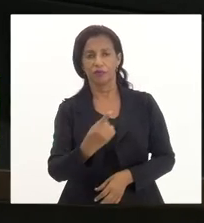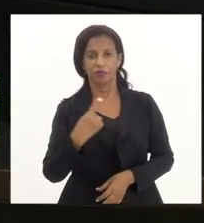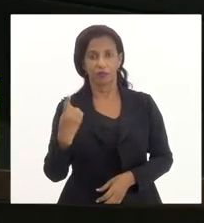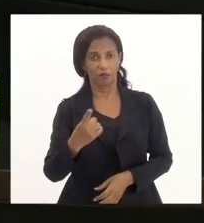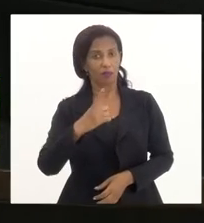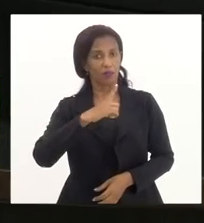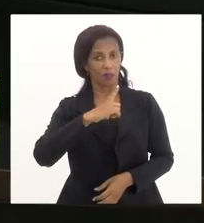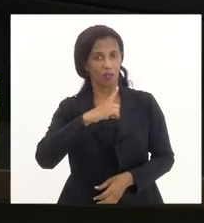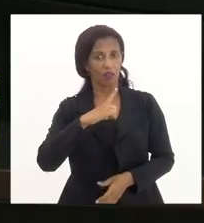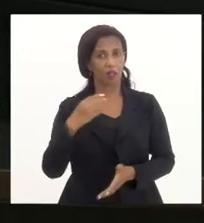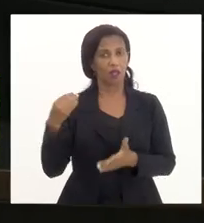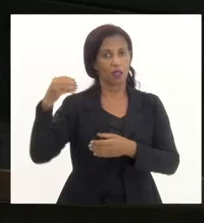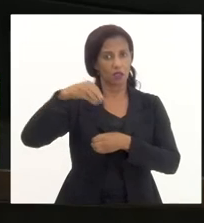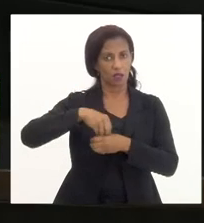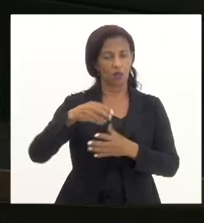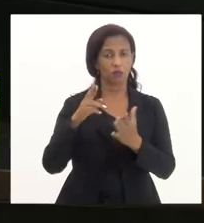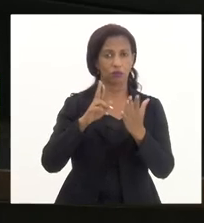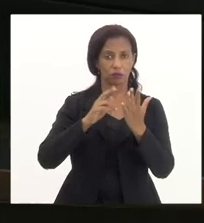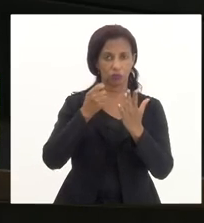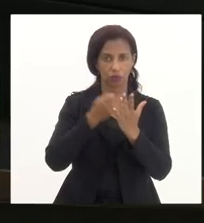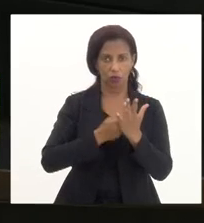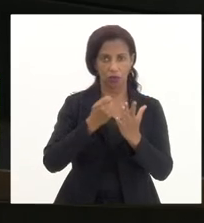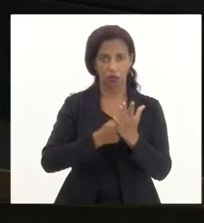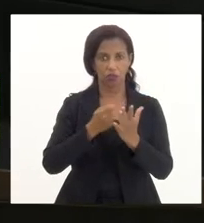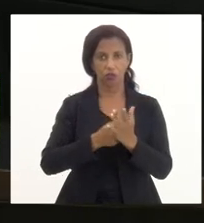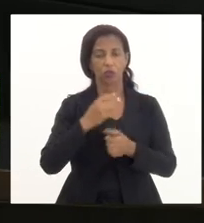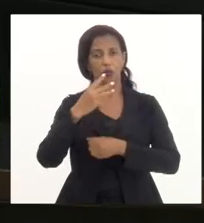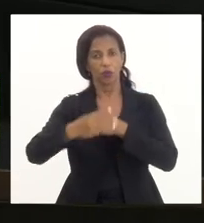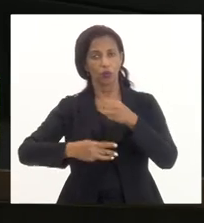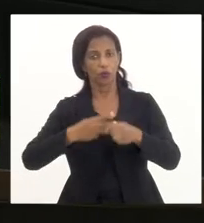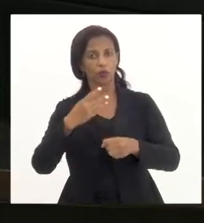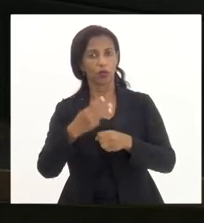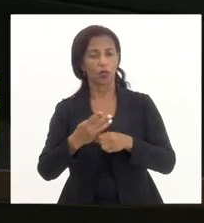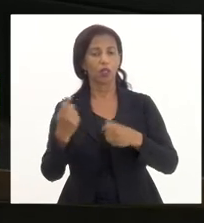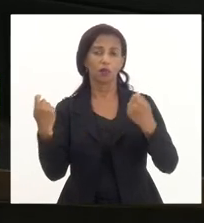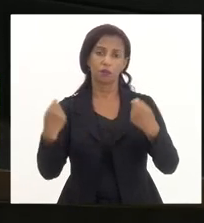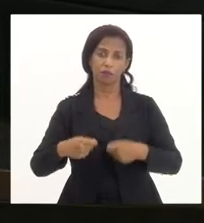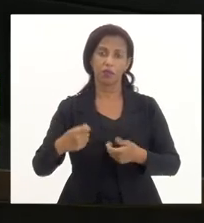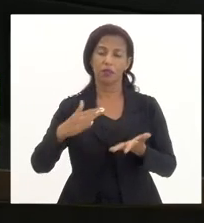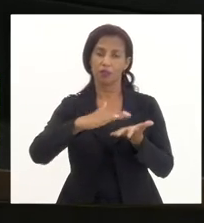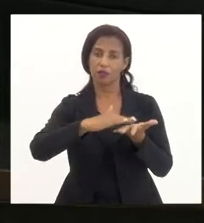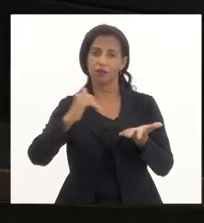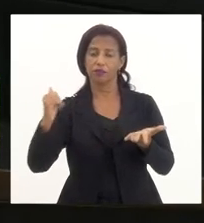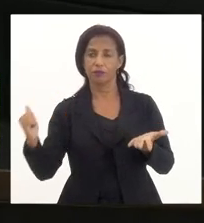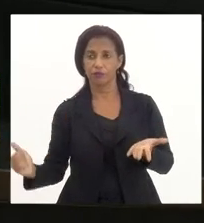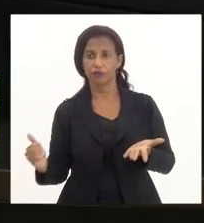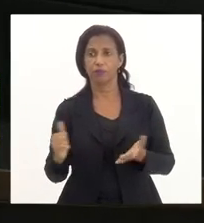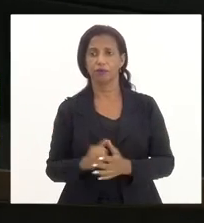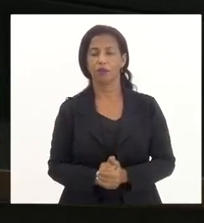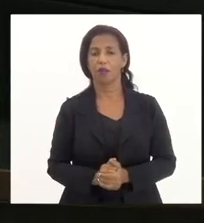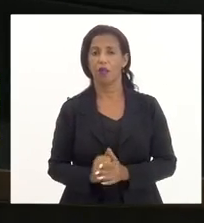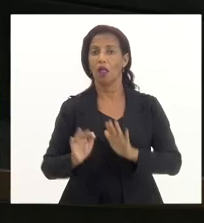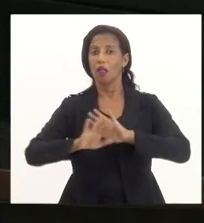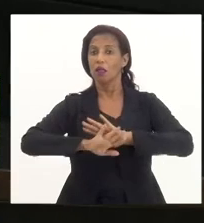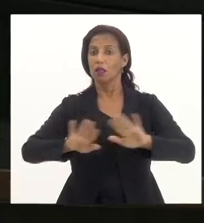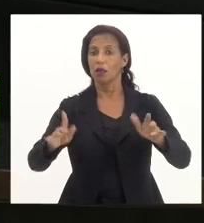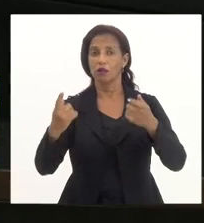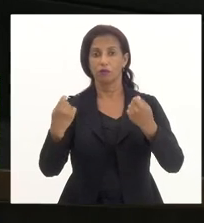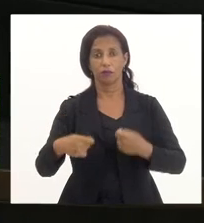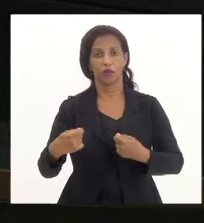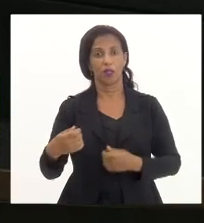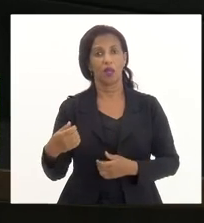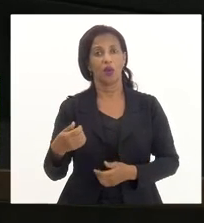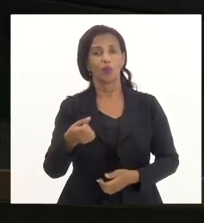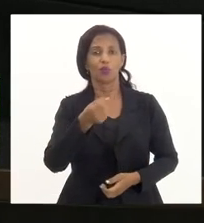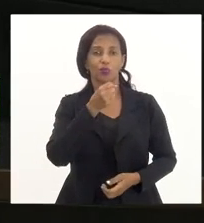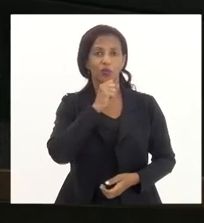esteja no regime o triénio ele deverá ser extinto não necessariamente para